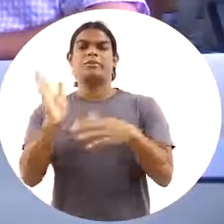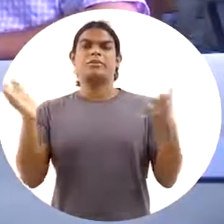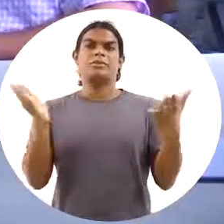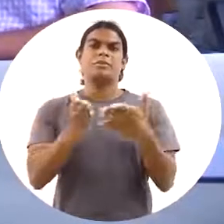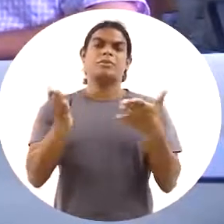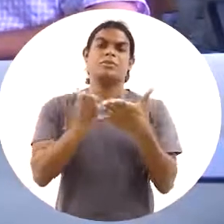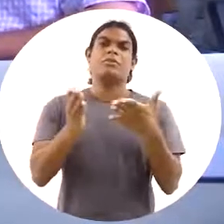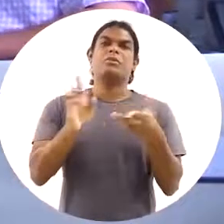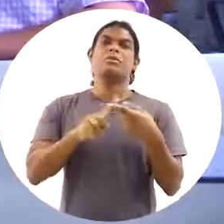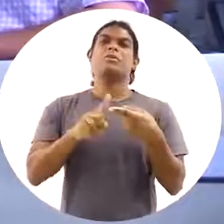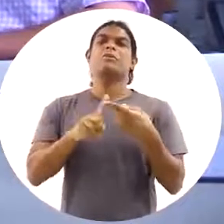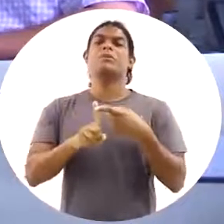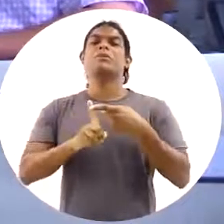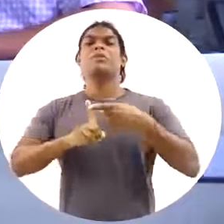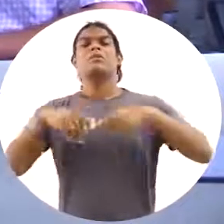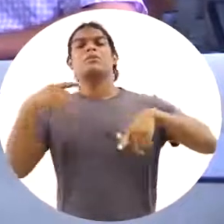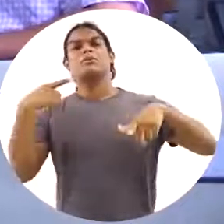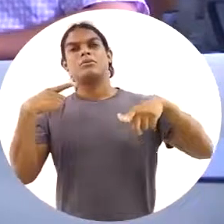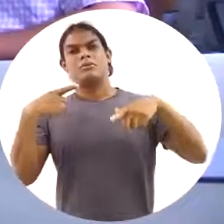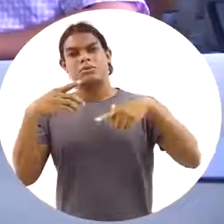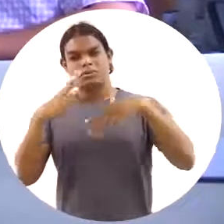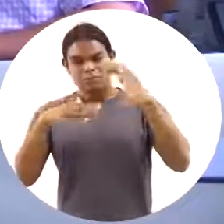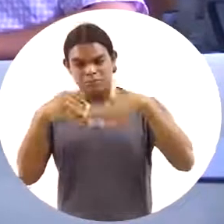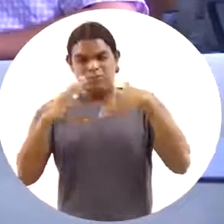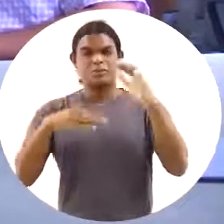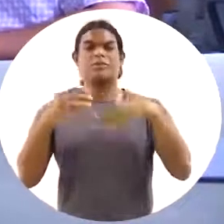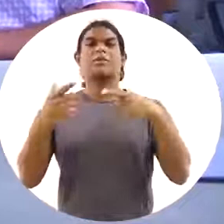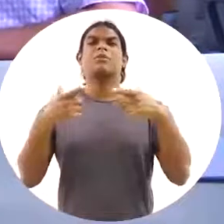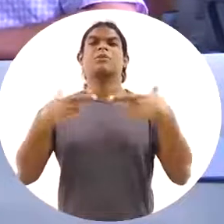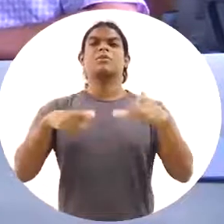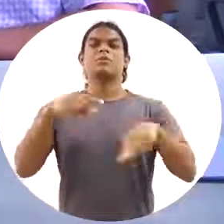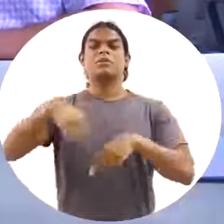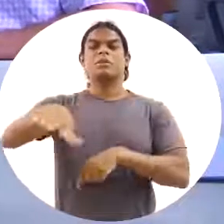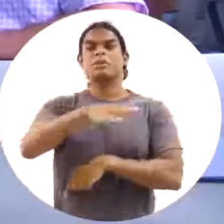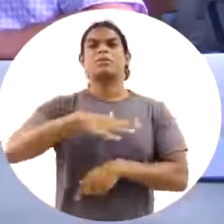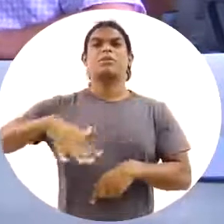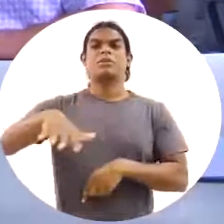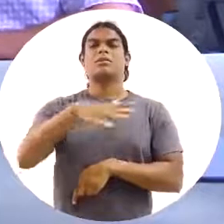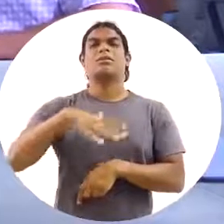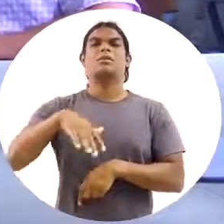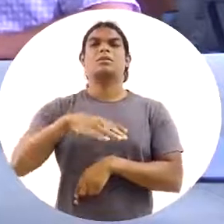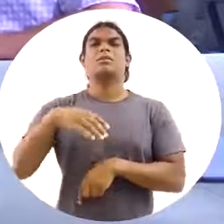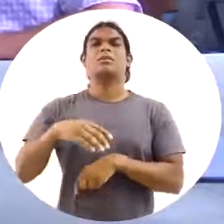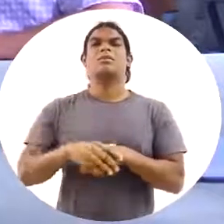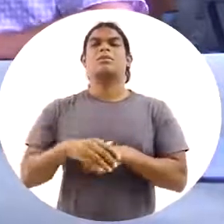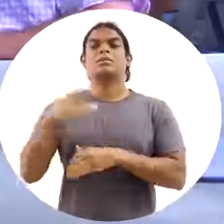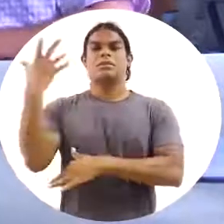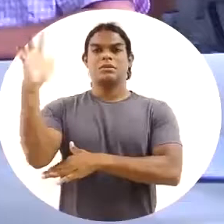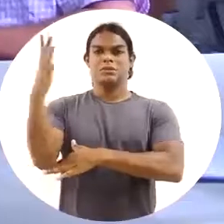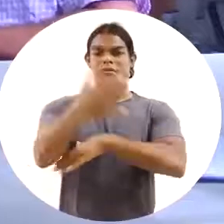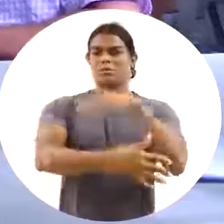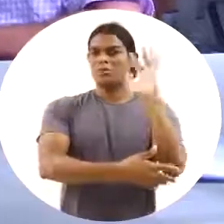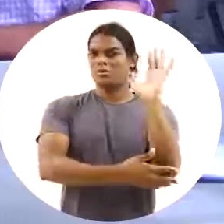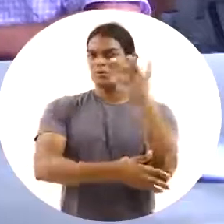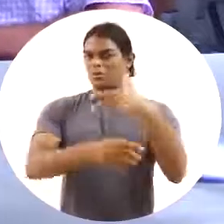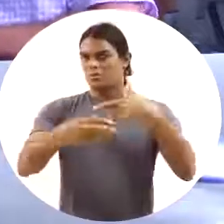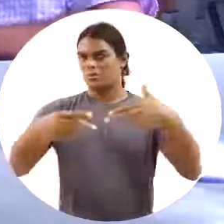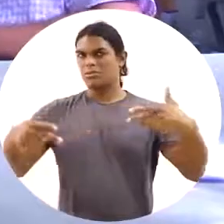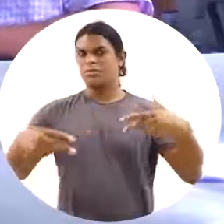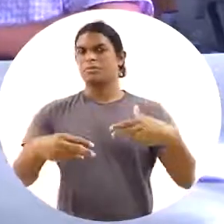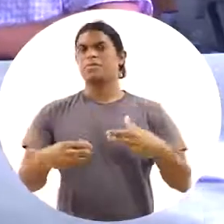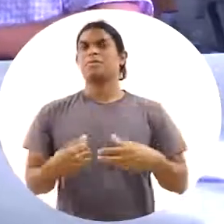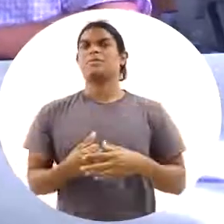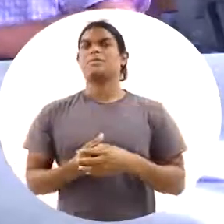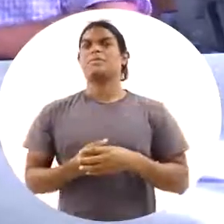que trabalham com essa pegada, né, mais ecológica, com essa preocupação. Pode ser até exemplos de fora, ou